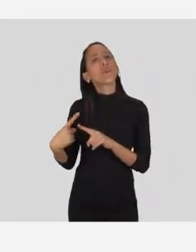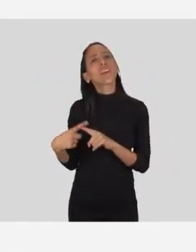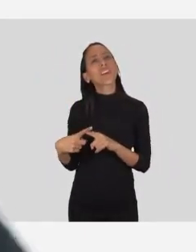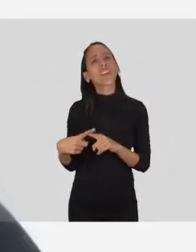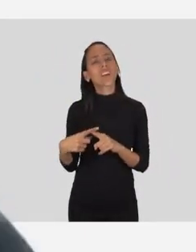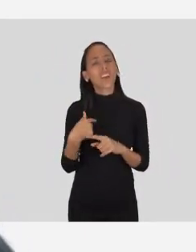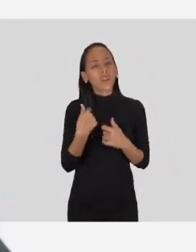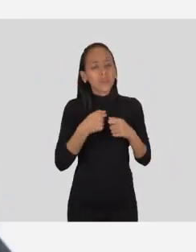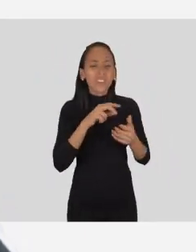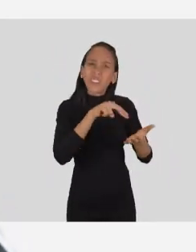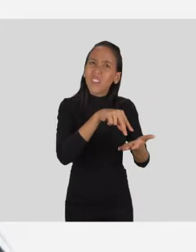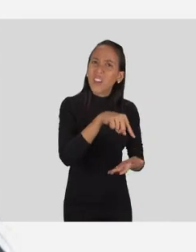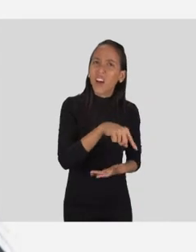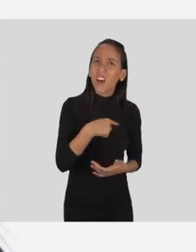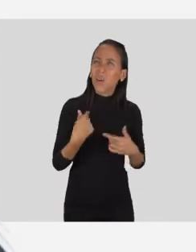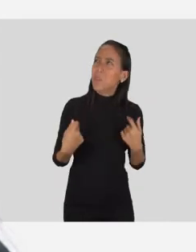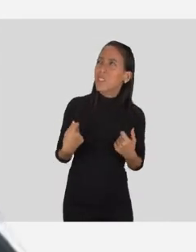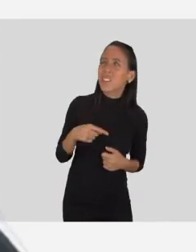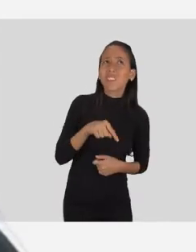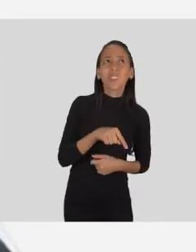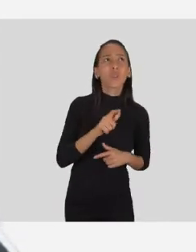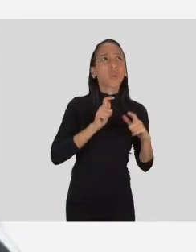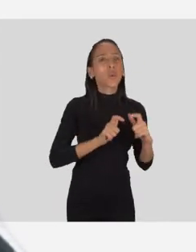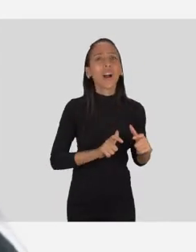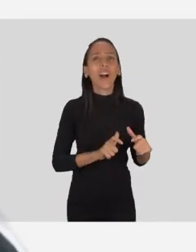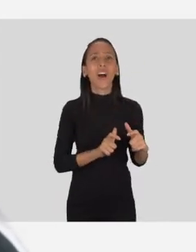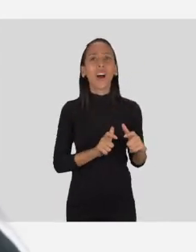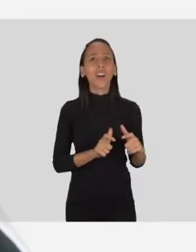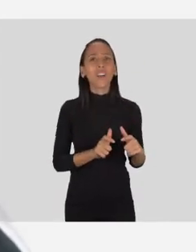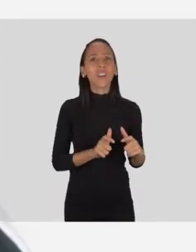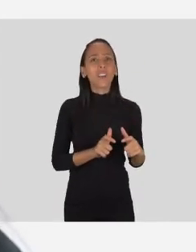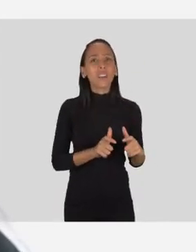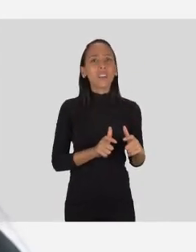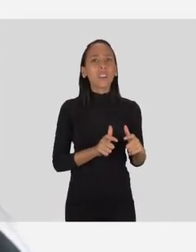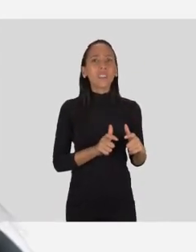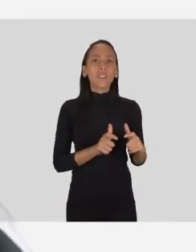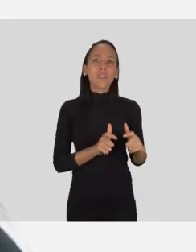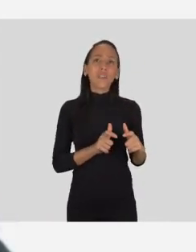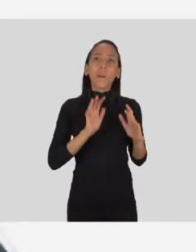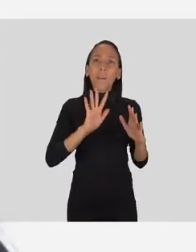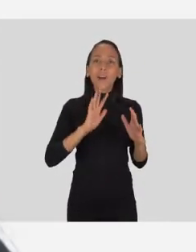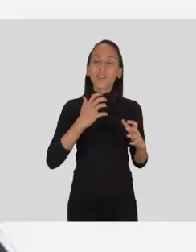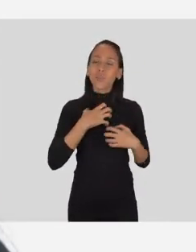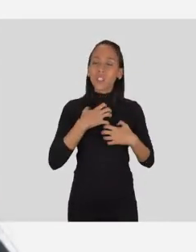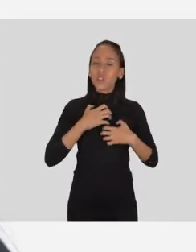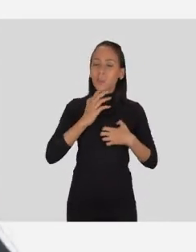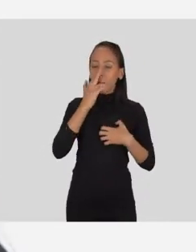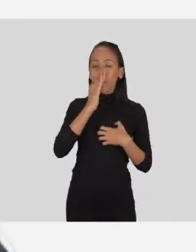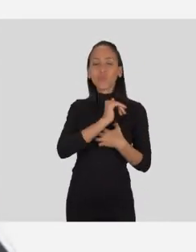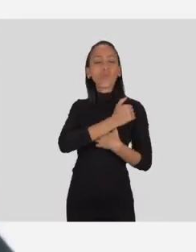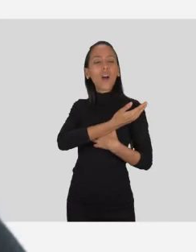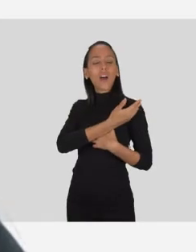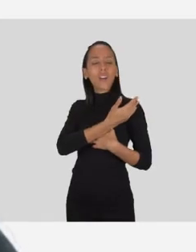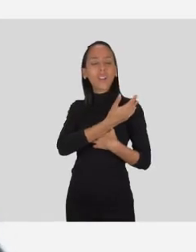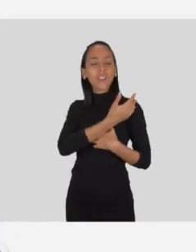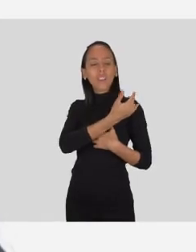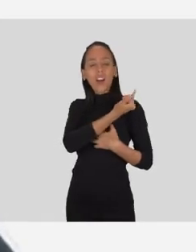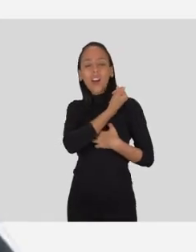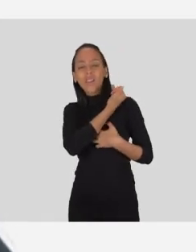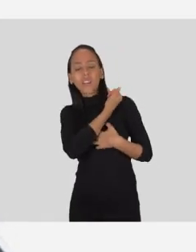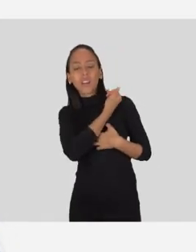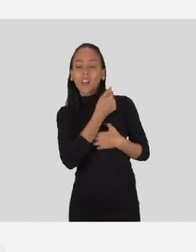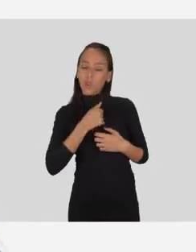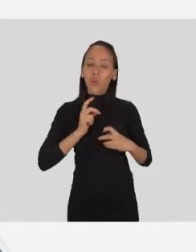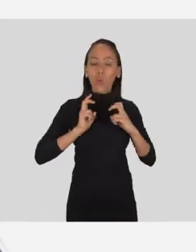realmente eu tinha que estar ali, ou se eu tinha que estar ali mesmo. Mas um outro lado meu falava que ali era o meu lugar, era ali que eu tinha